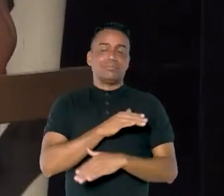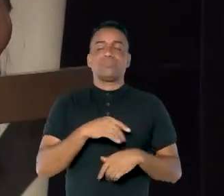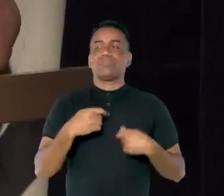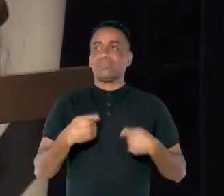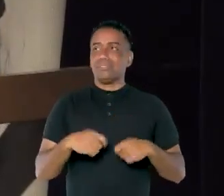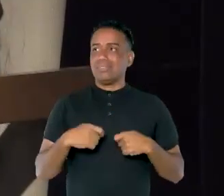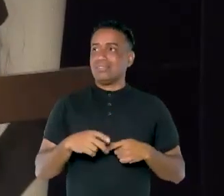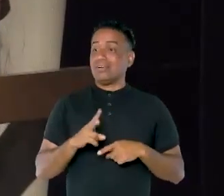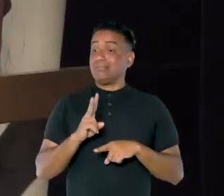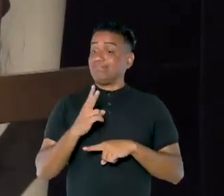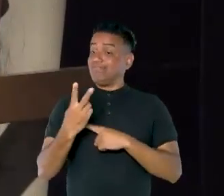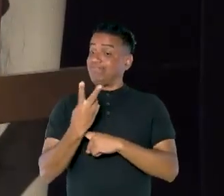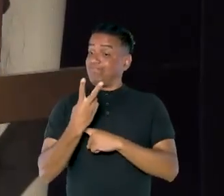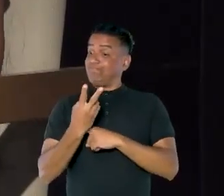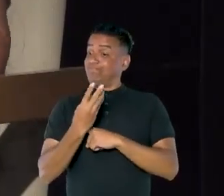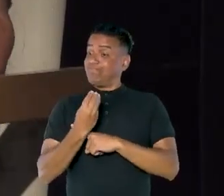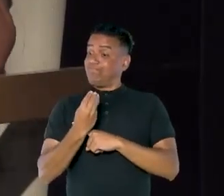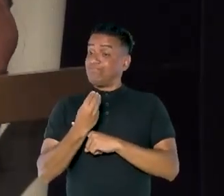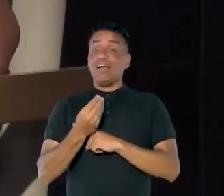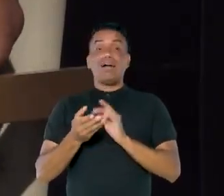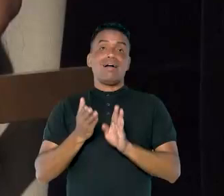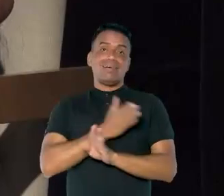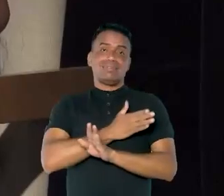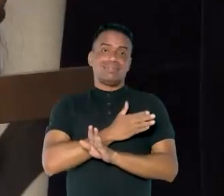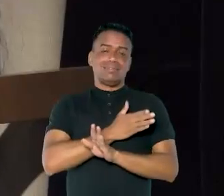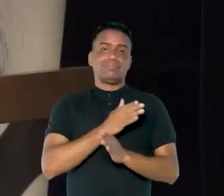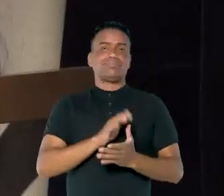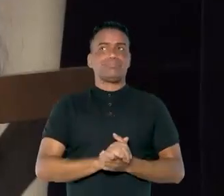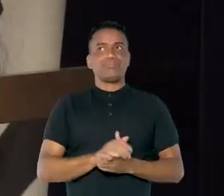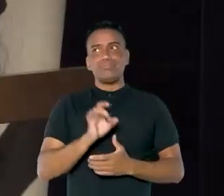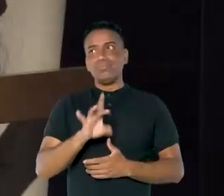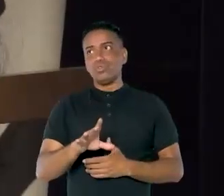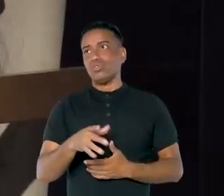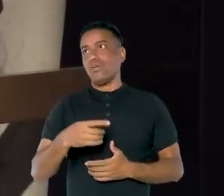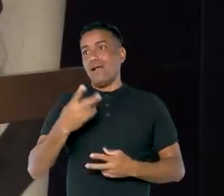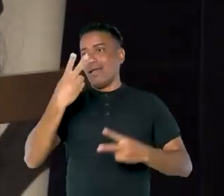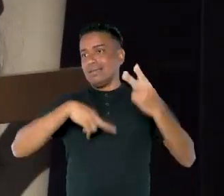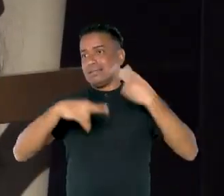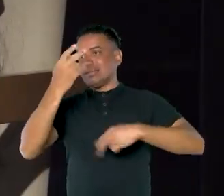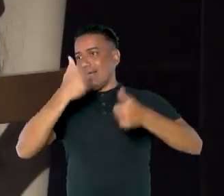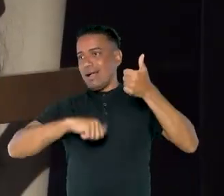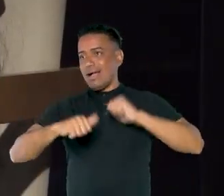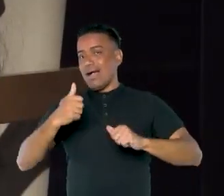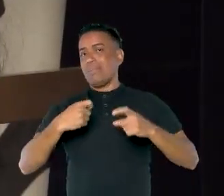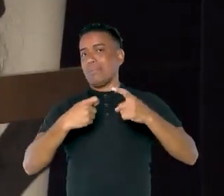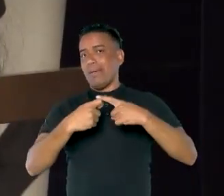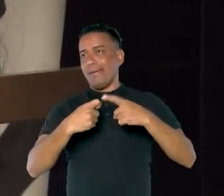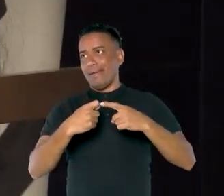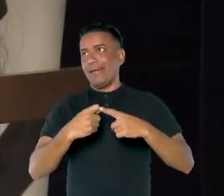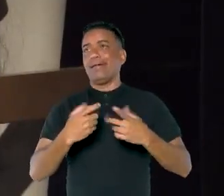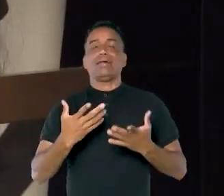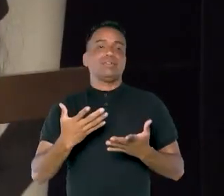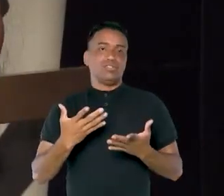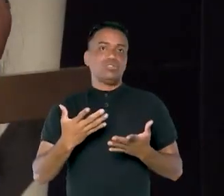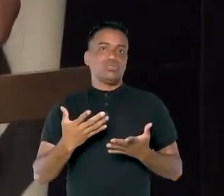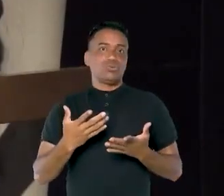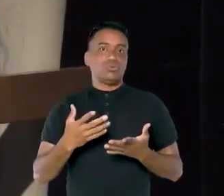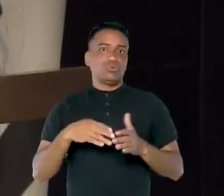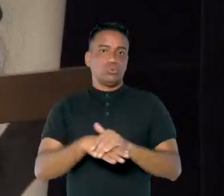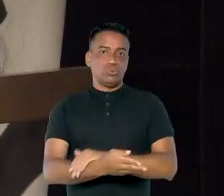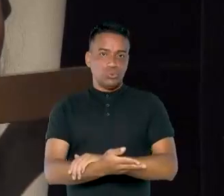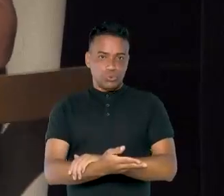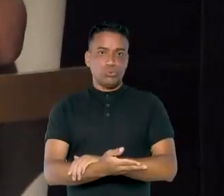se resguardar antes de ficar doente. Não só quando você vai fazer aqueles exames que é rotineiro, que chamam, né? Sim,